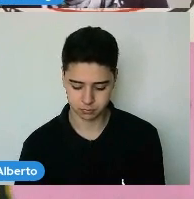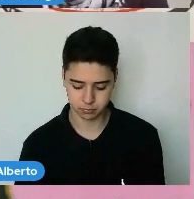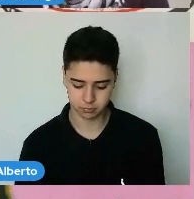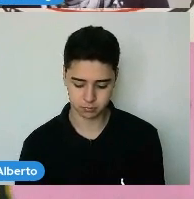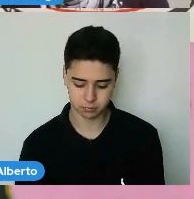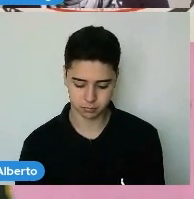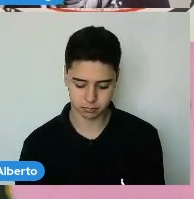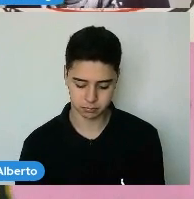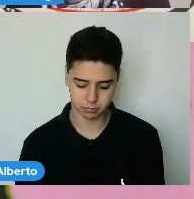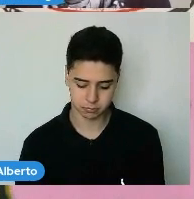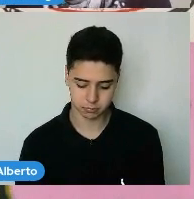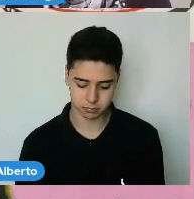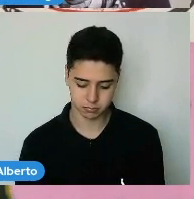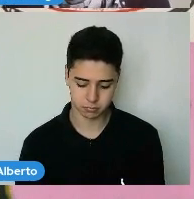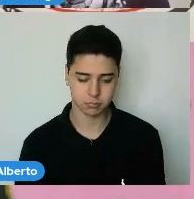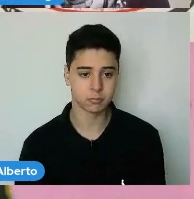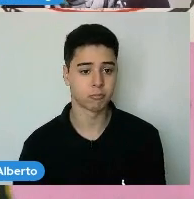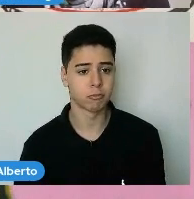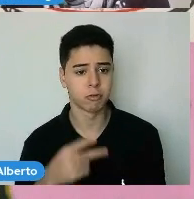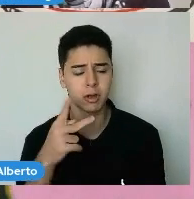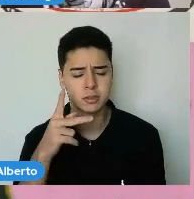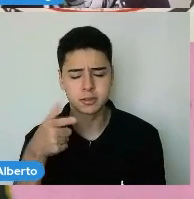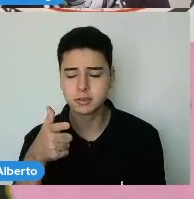né, a grosso modo mesmo, né?